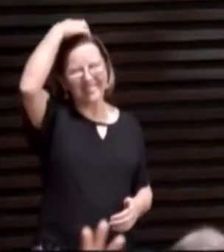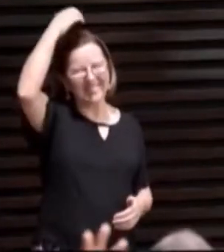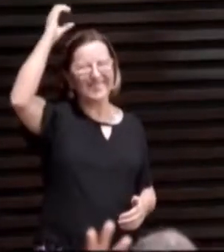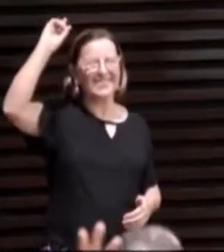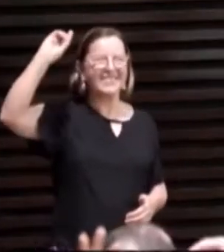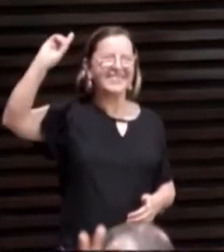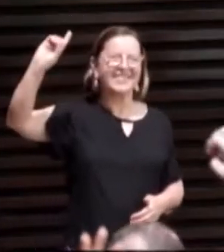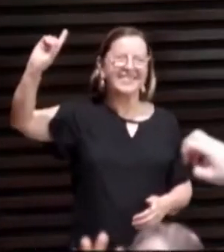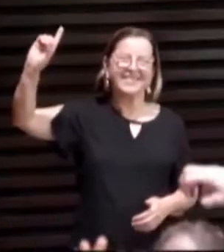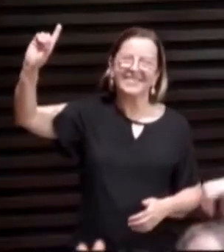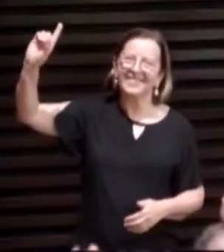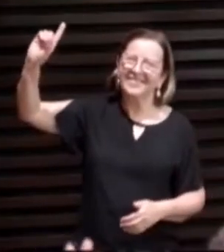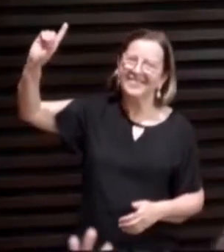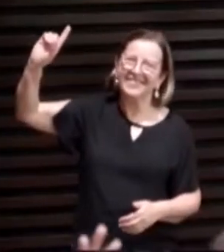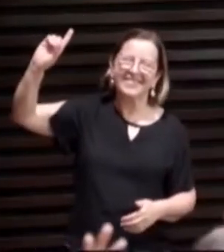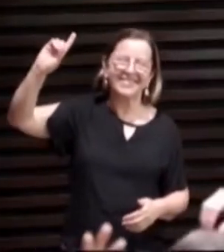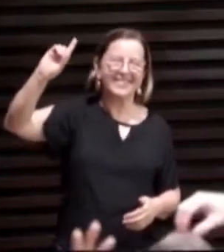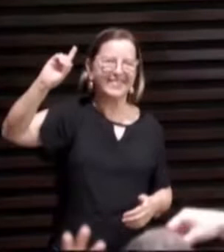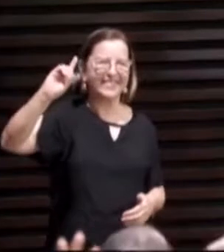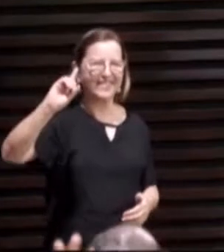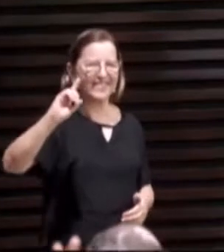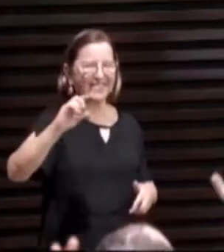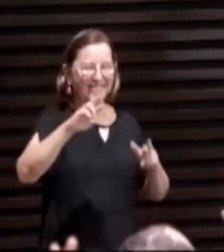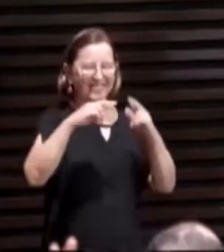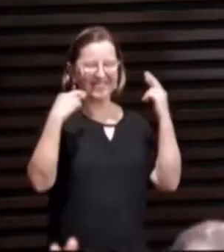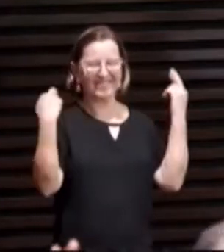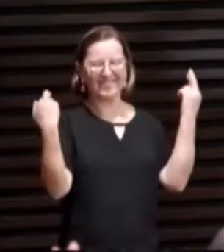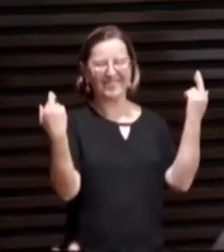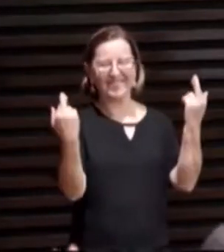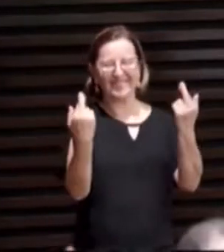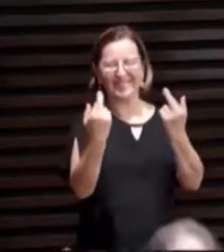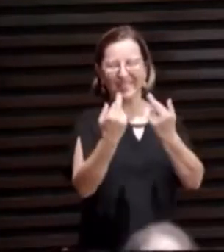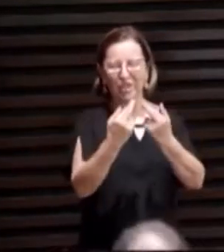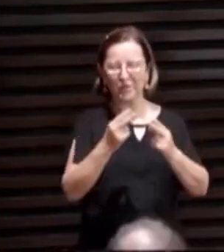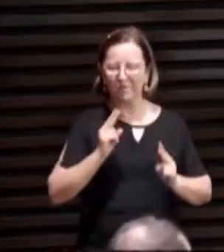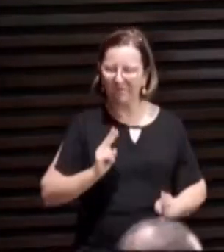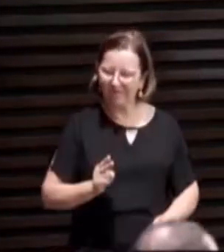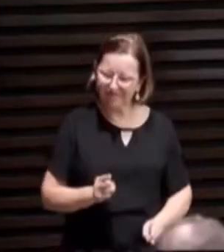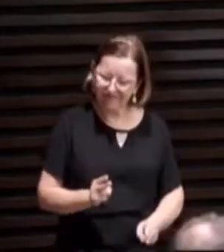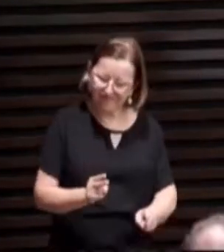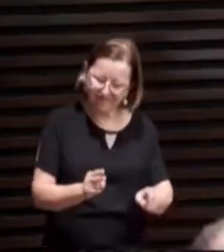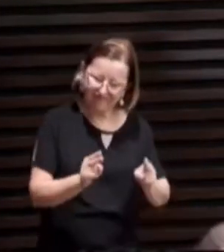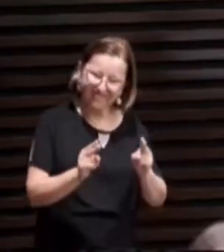Soberano Deus, que reina para